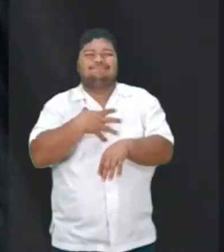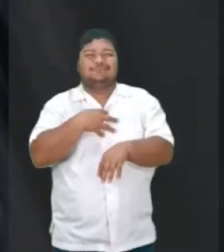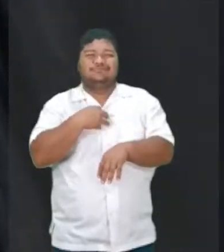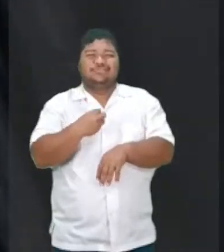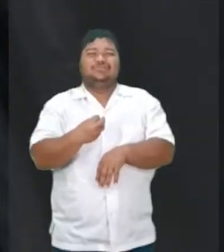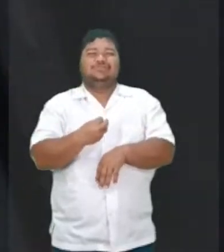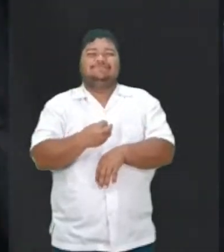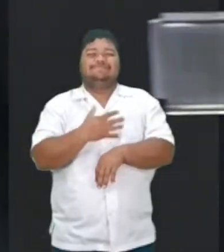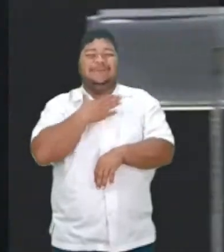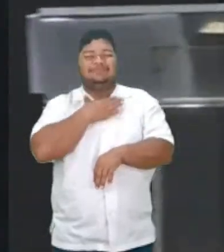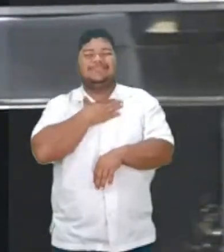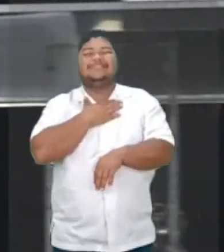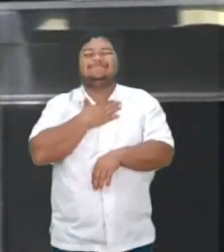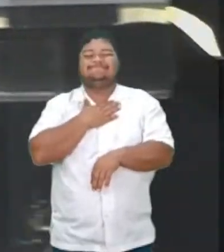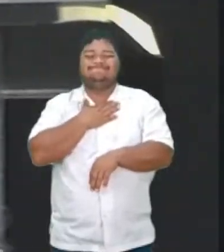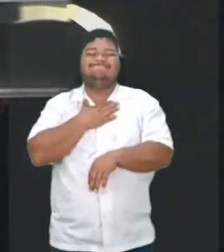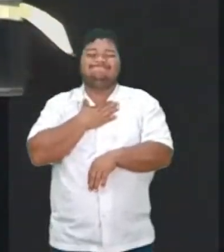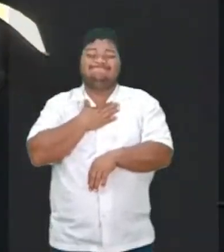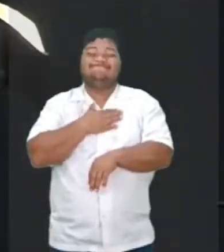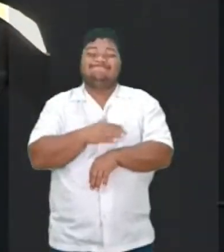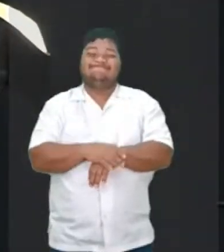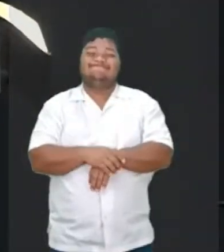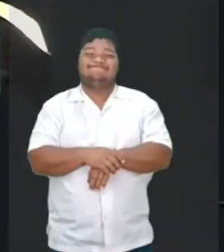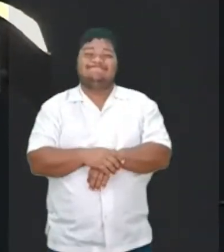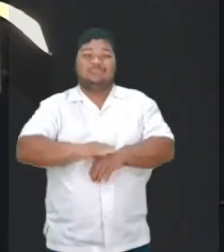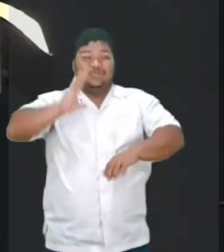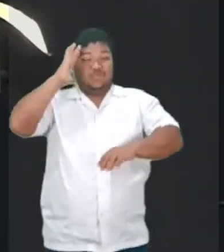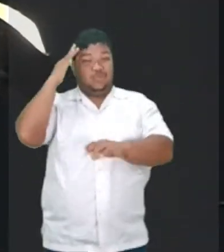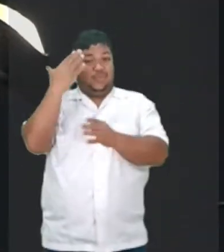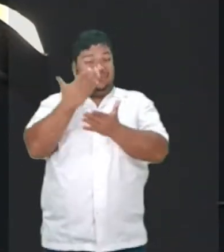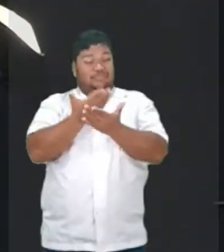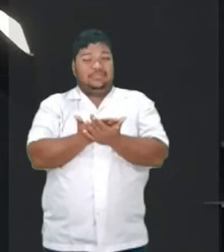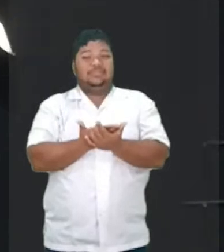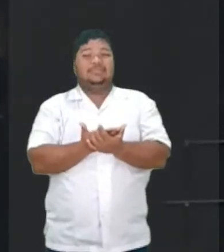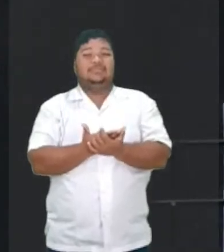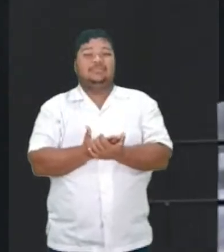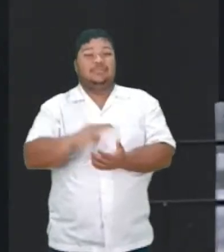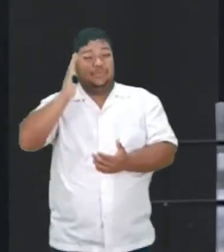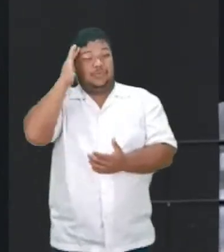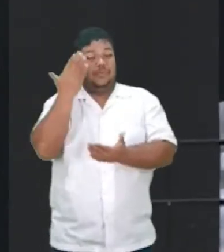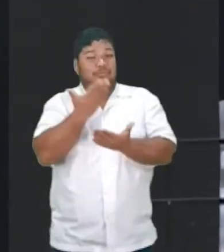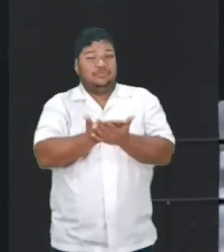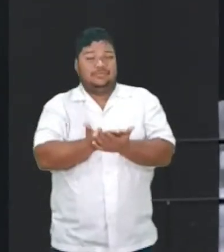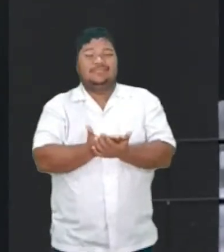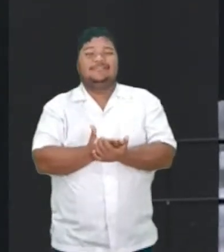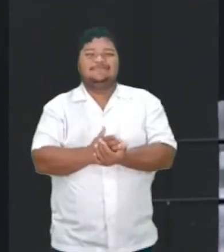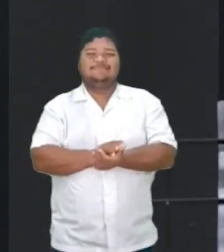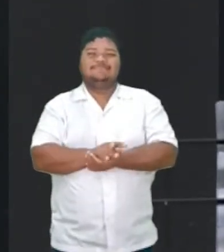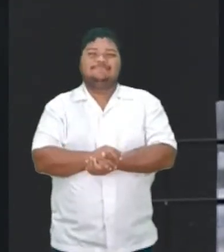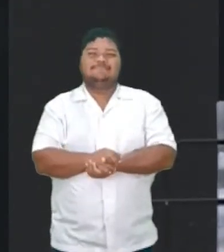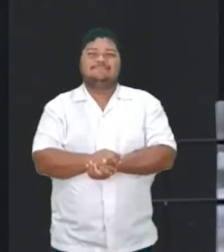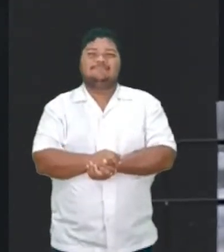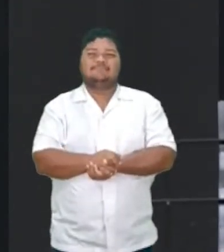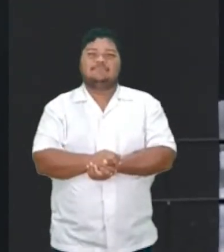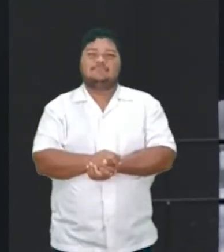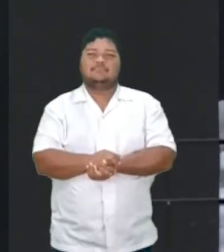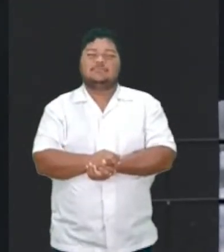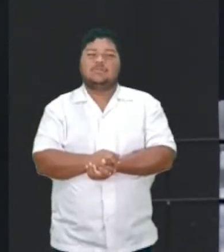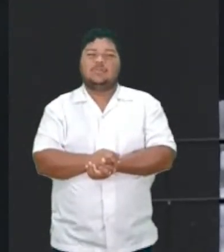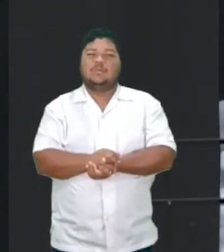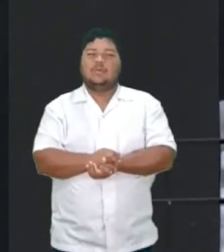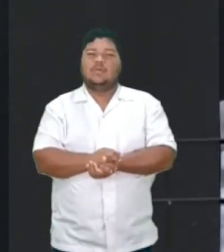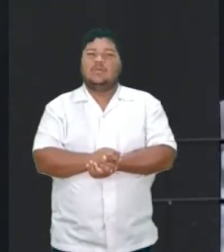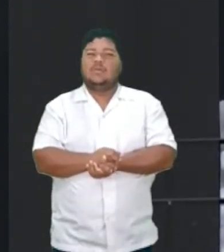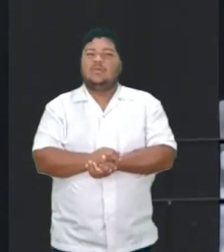Confie. Confie. Quantas vezes a gente